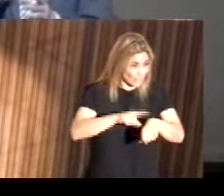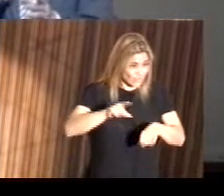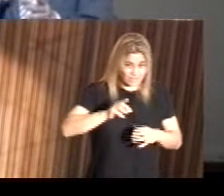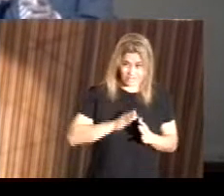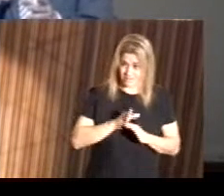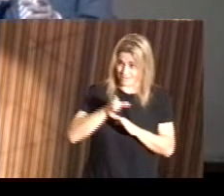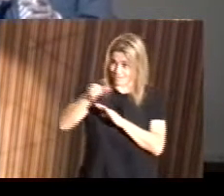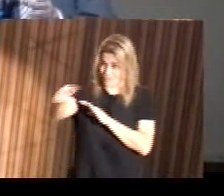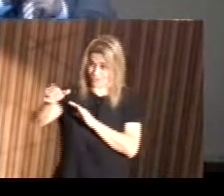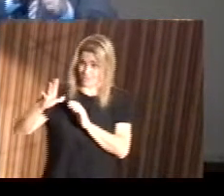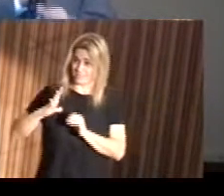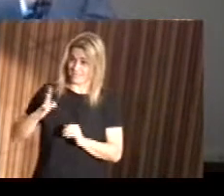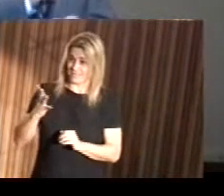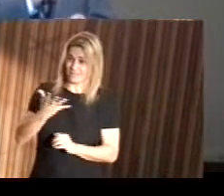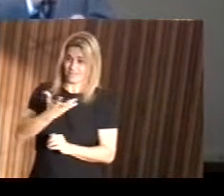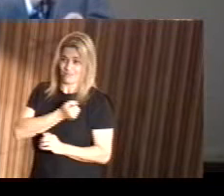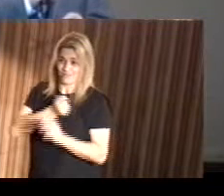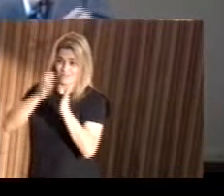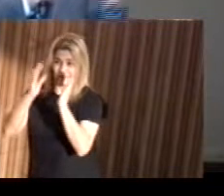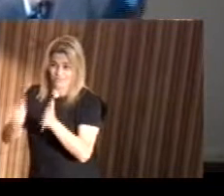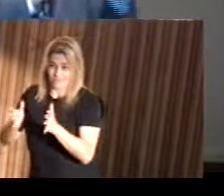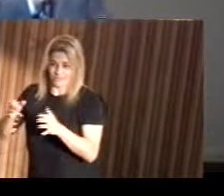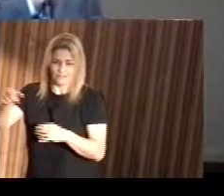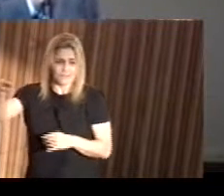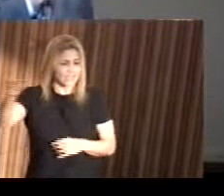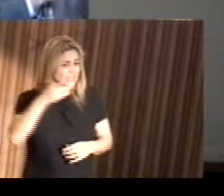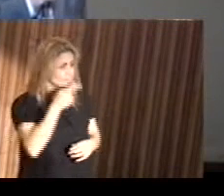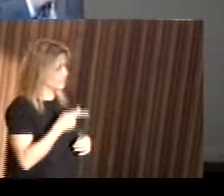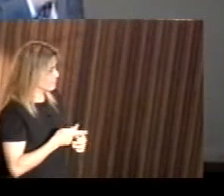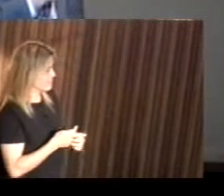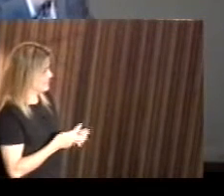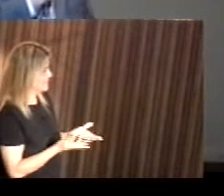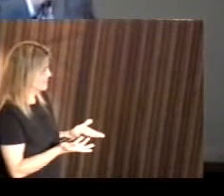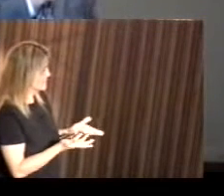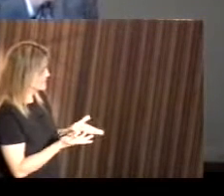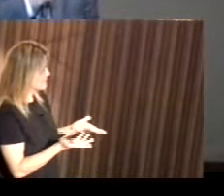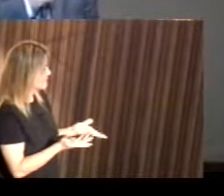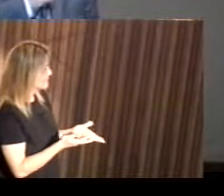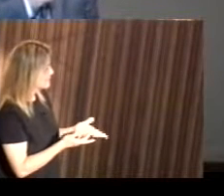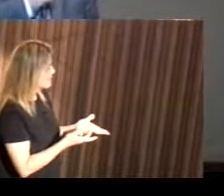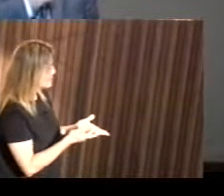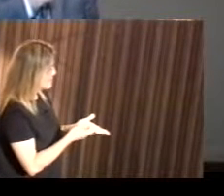semelhante a esses homens que enriquecem por causa da injustiça.